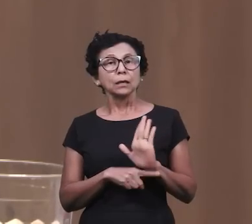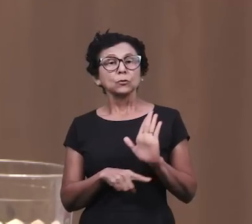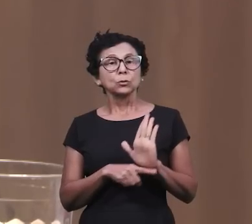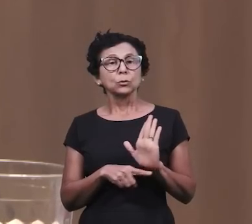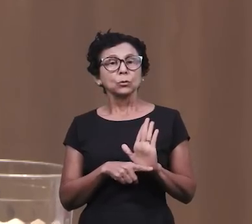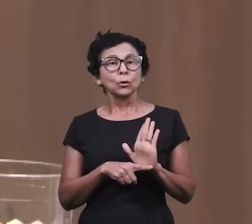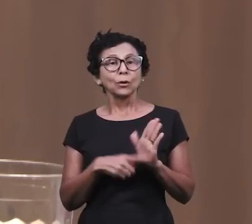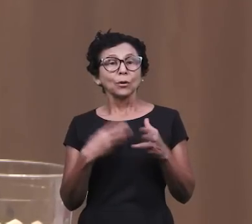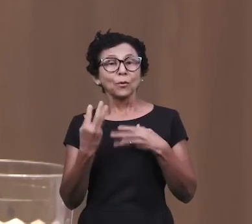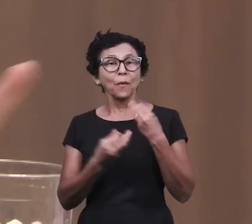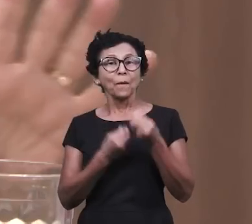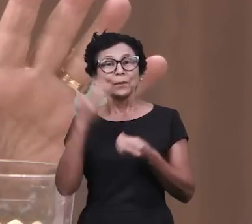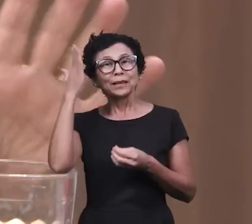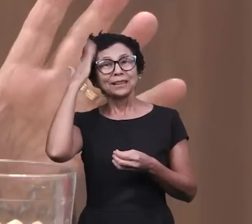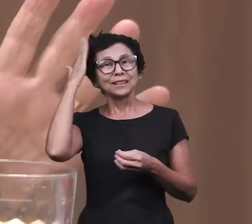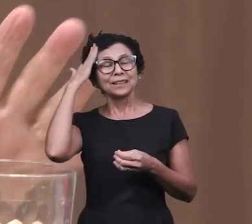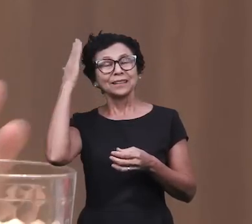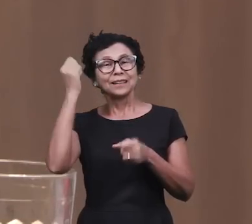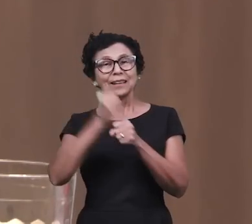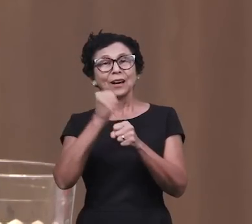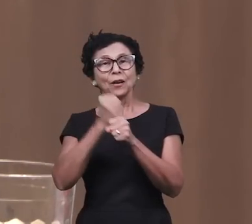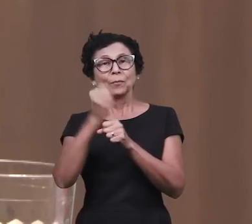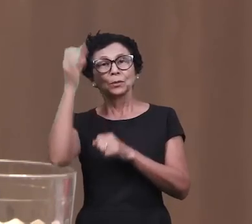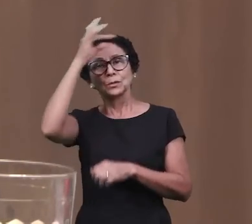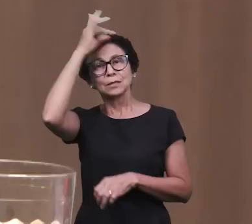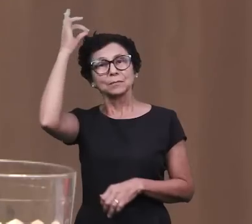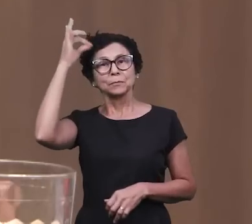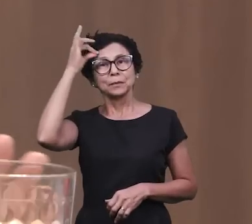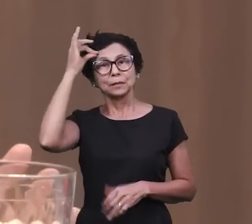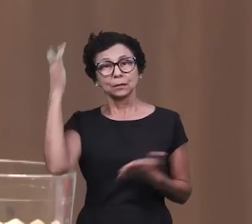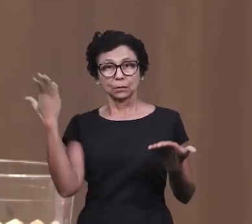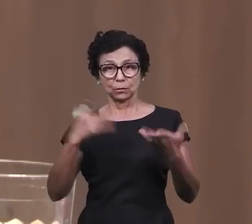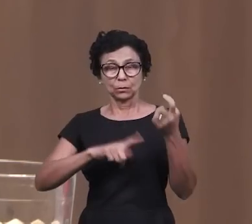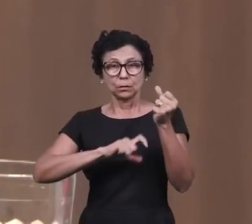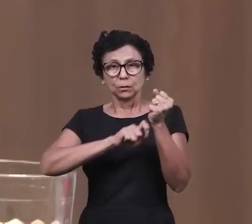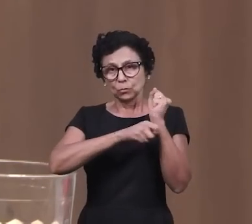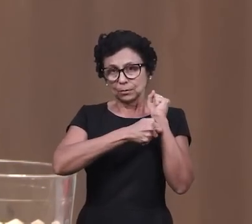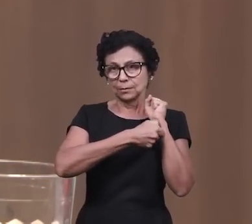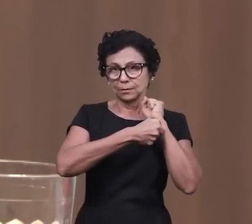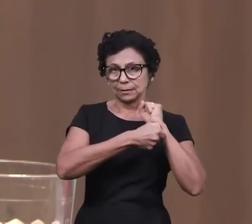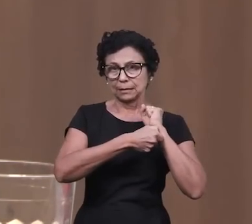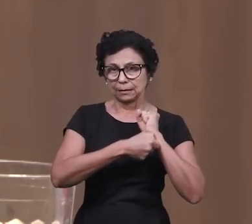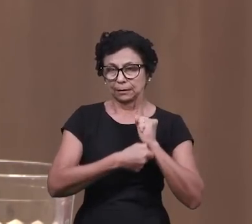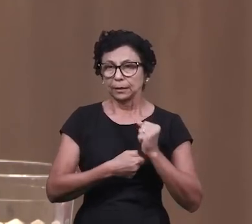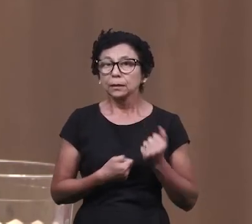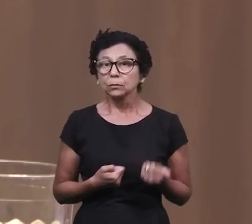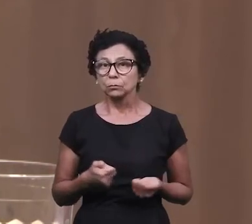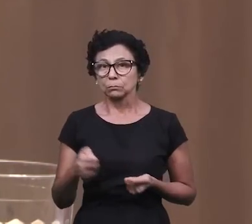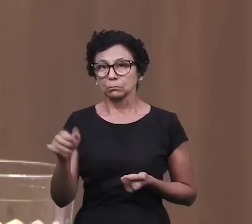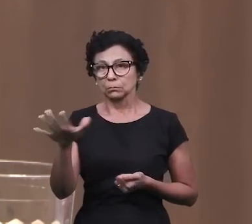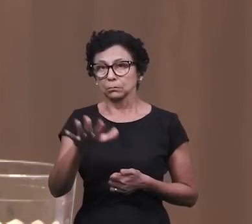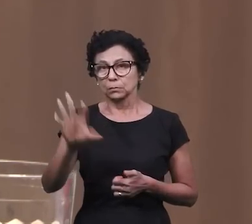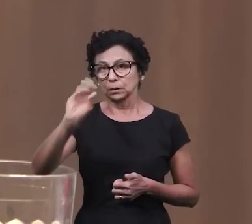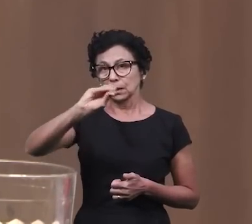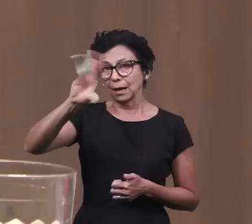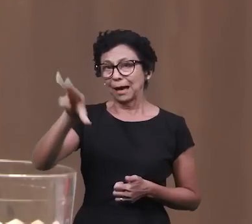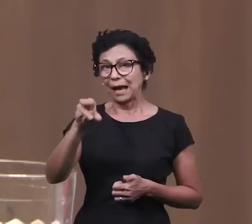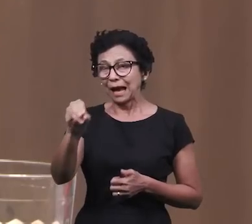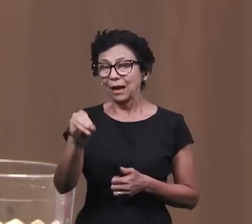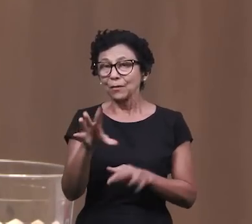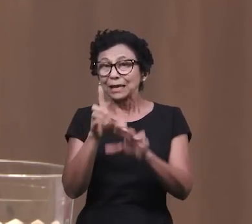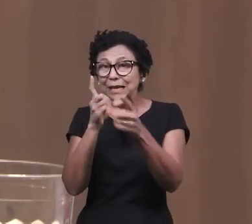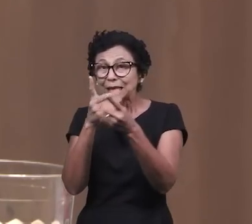da obra. E aí prosperou muito em função disso. Porque hoje o grande segredo que nós temos na obra lá na África é